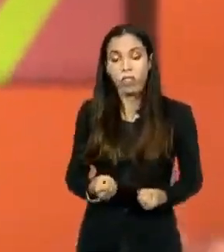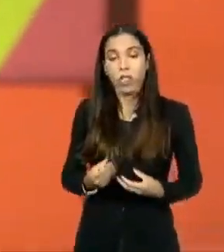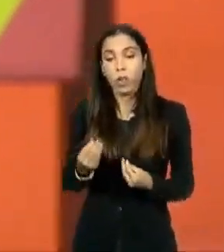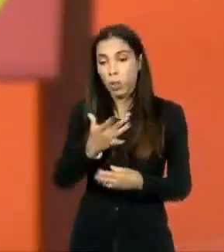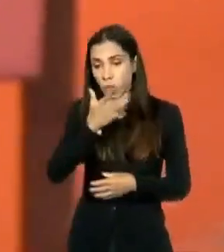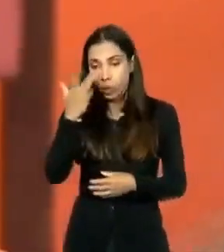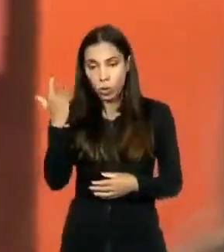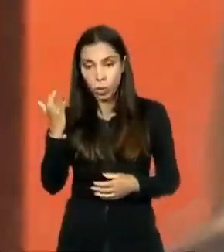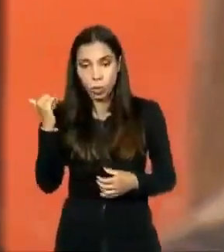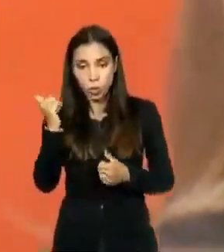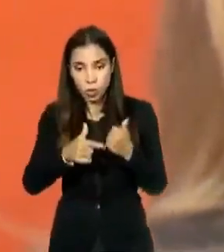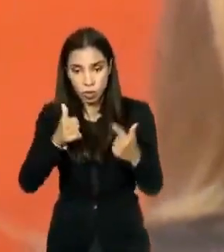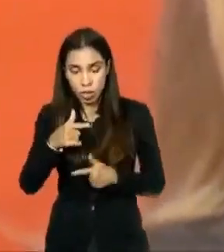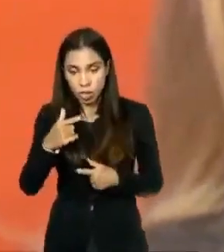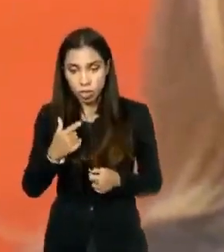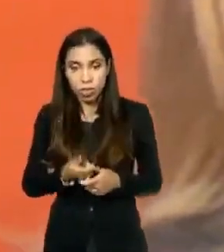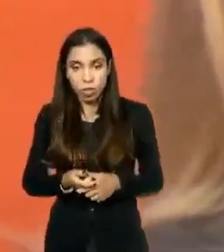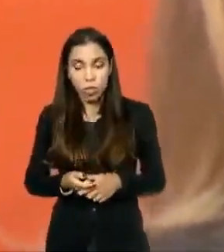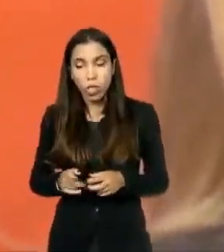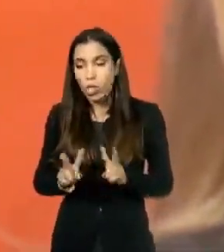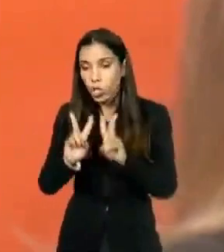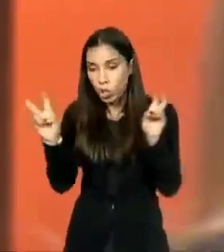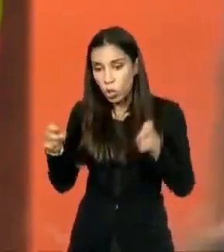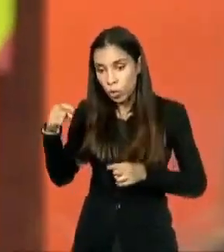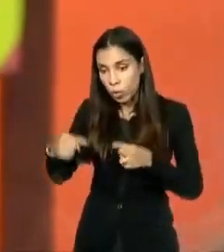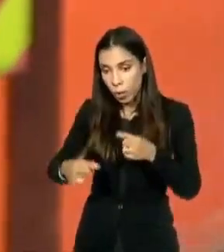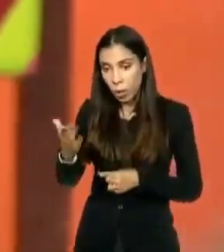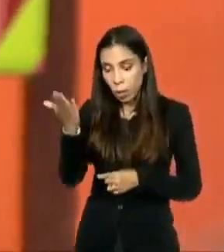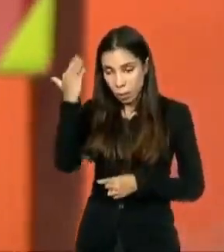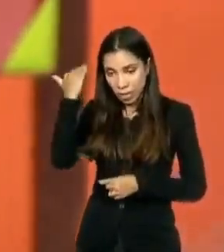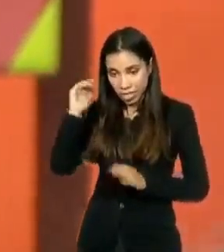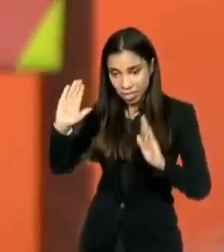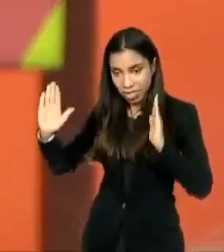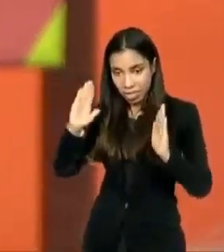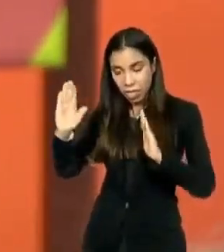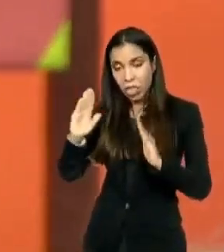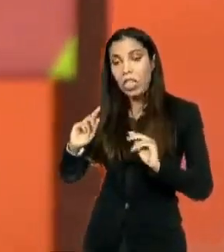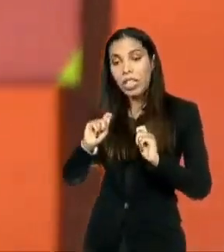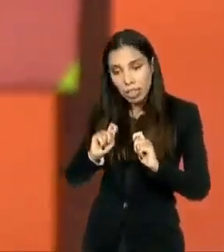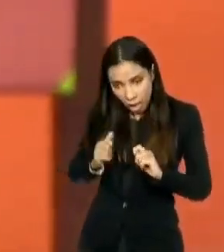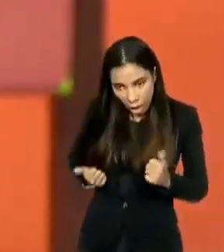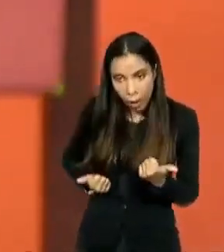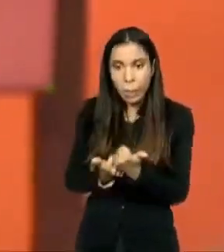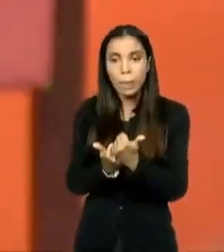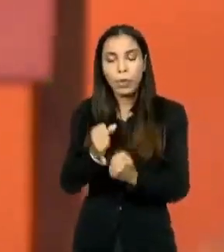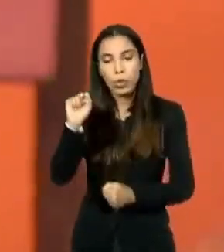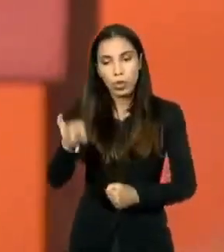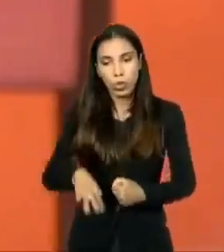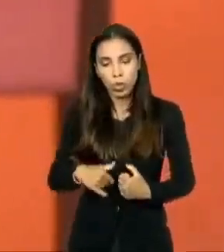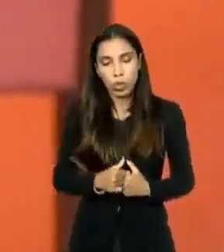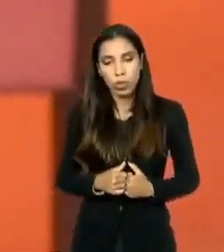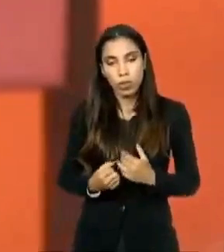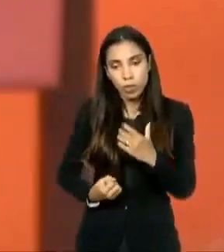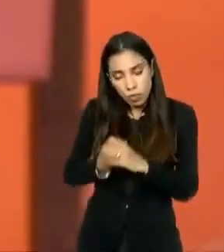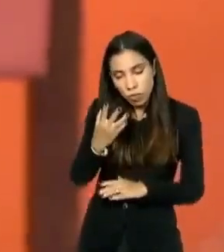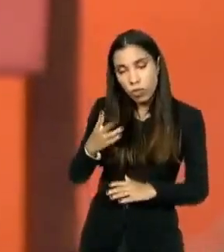critico o Dom Eugênio Salles pela questão política, mas, na época, ele deu uma força. E aí foi se